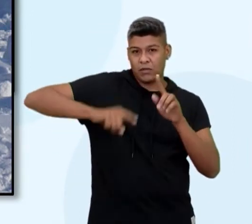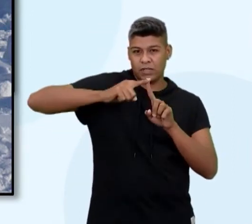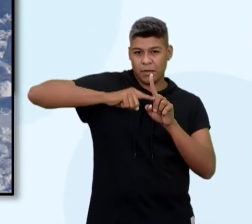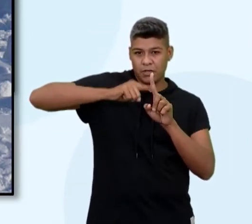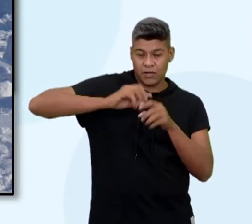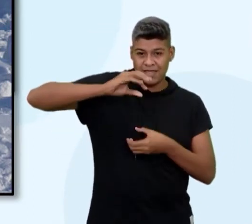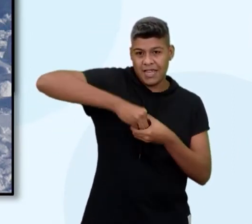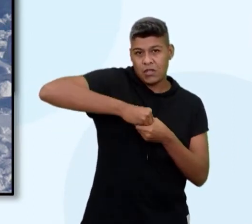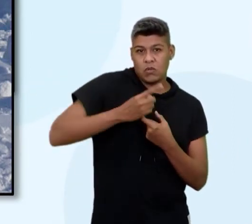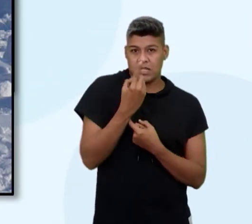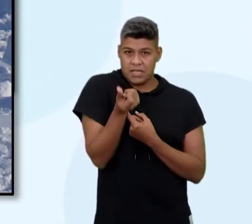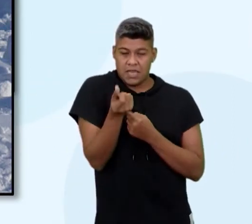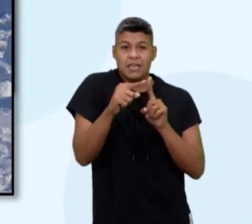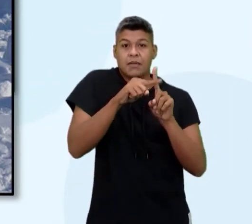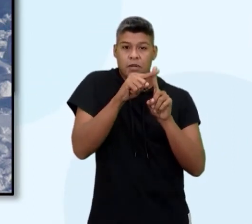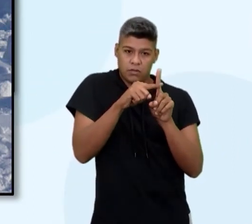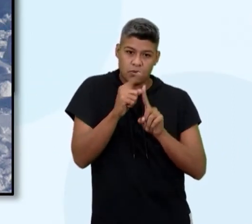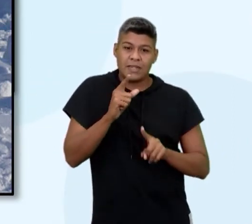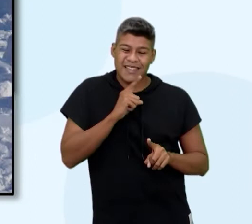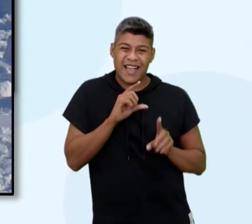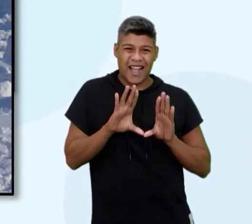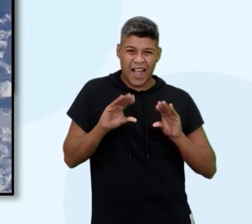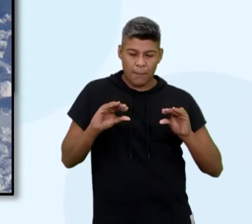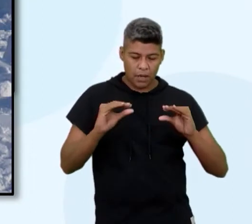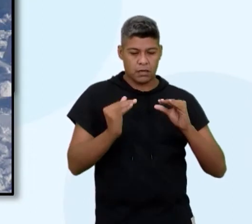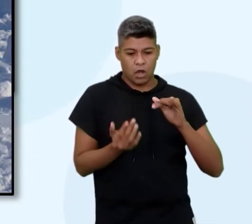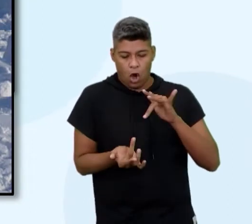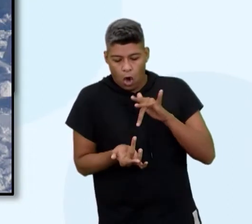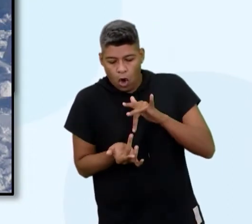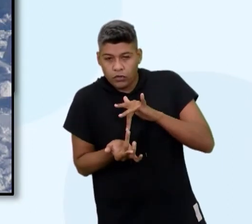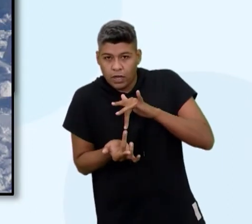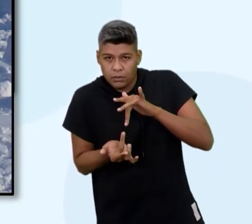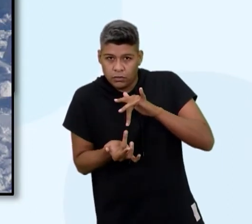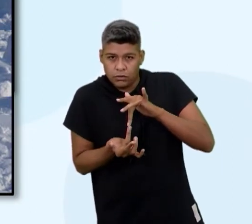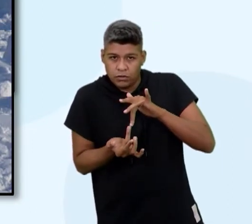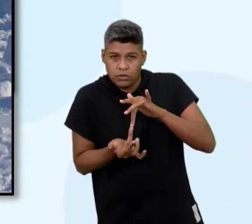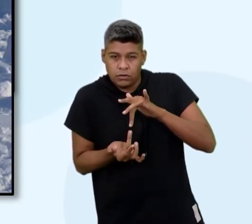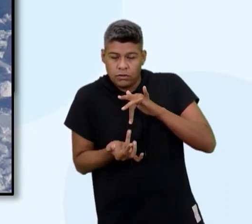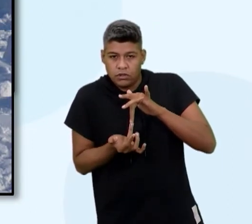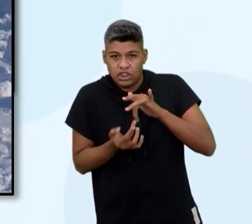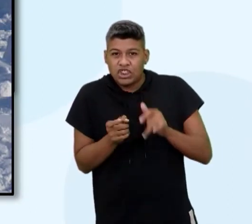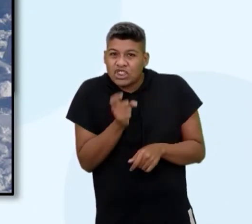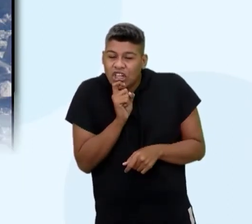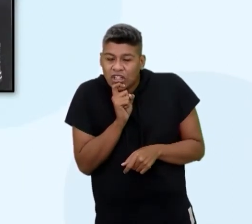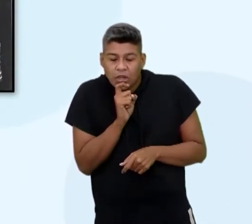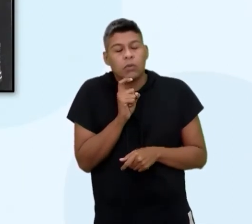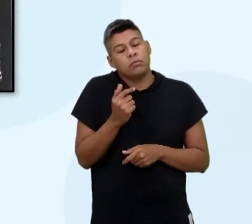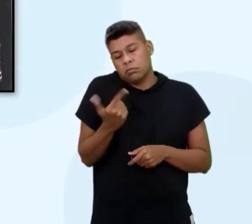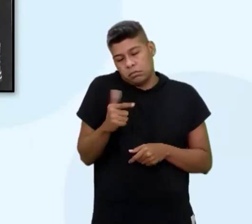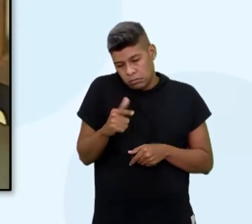16 graus. E eles colocam umas camas suspensas para não entrar em contato com o gelo. Então eles conseguem sobreviver nessa